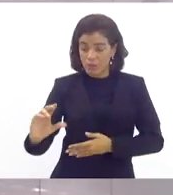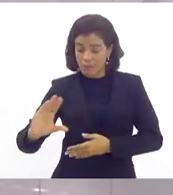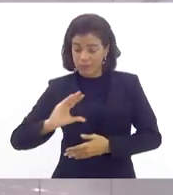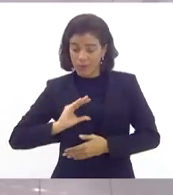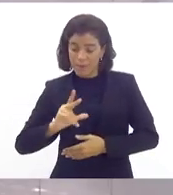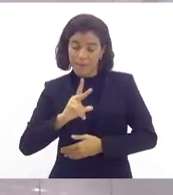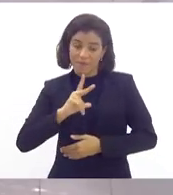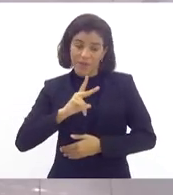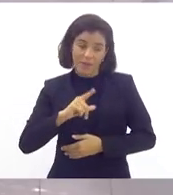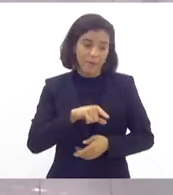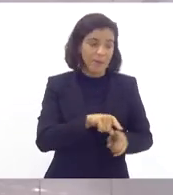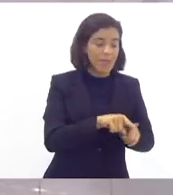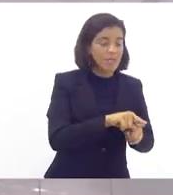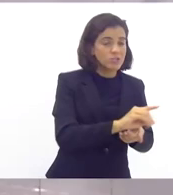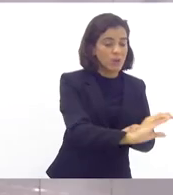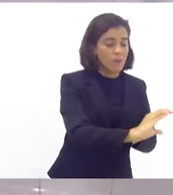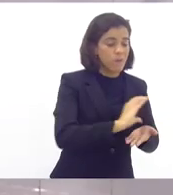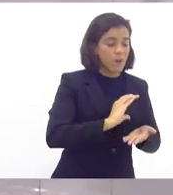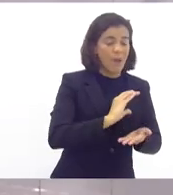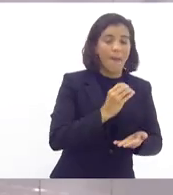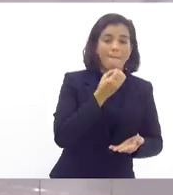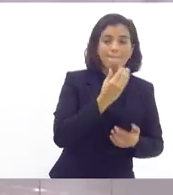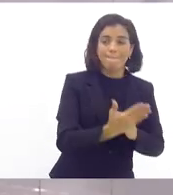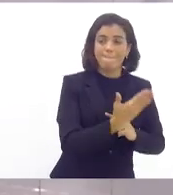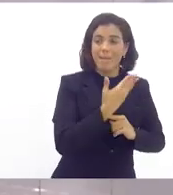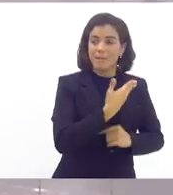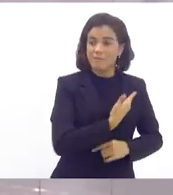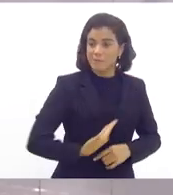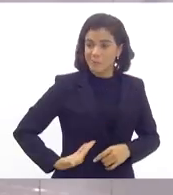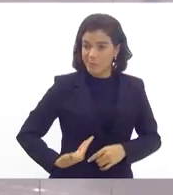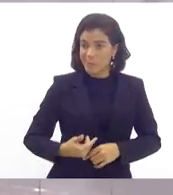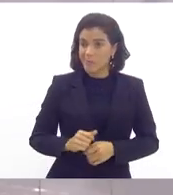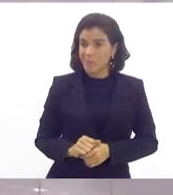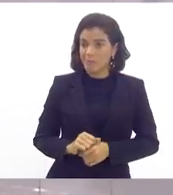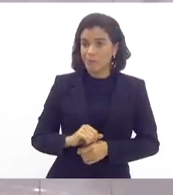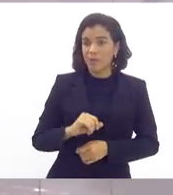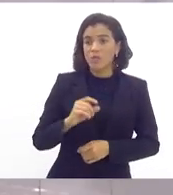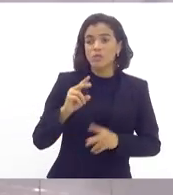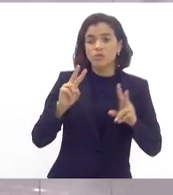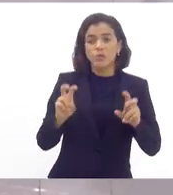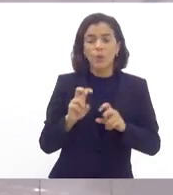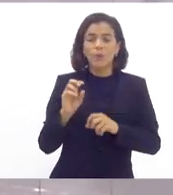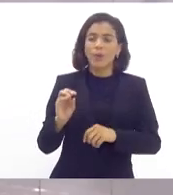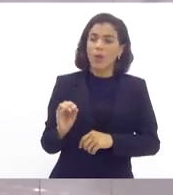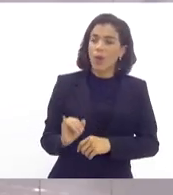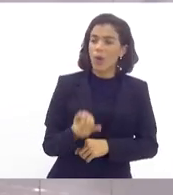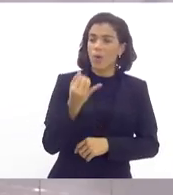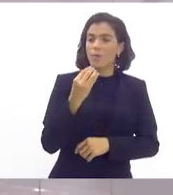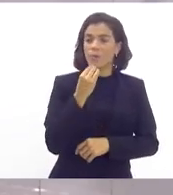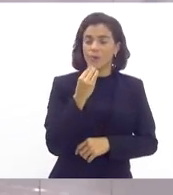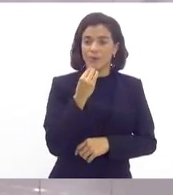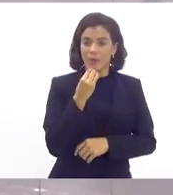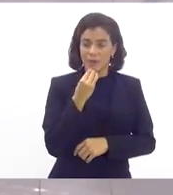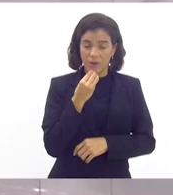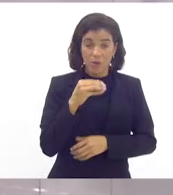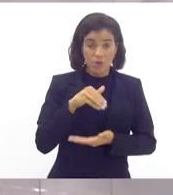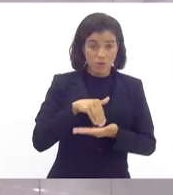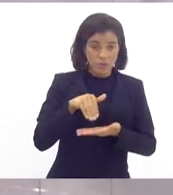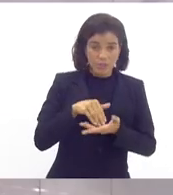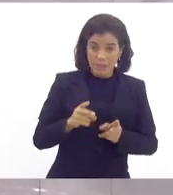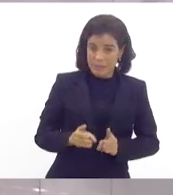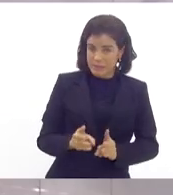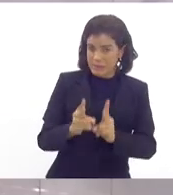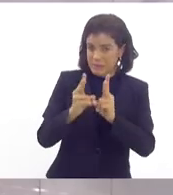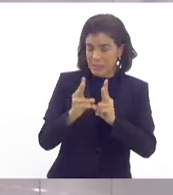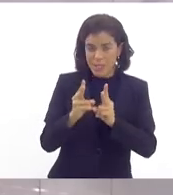organizações que geram benefício público. Então, isso do ponto de vista de preocupação. Do ponto de vista de oportunidade, o secretário está sempre